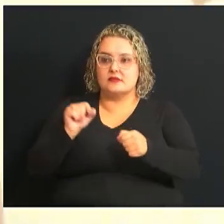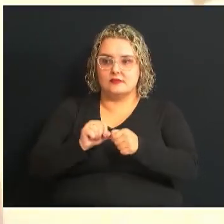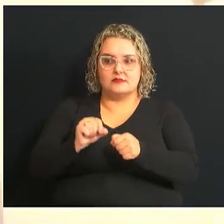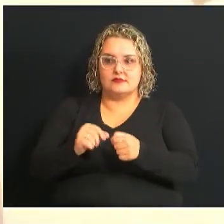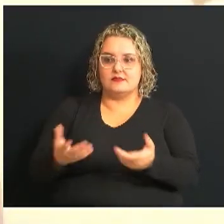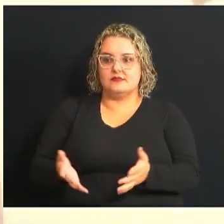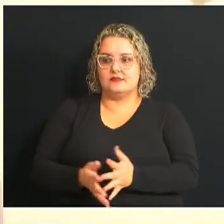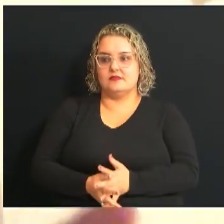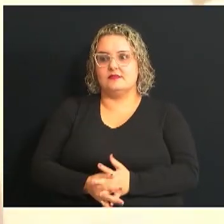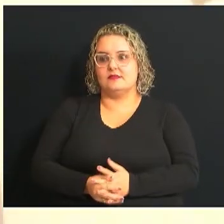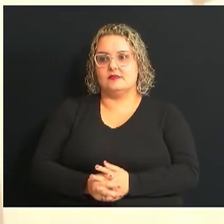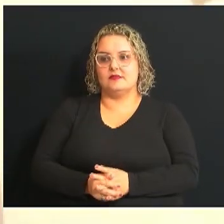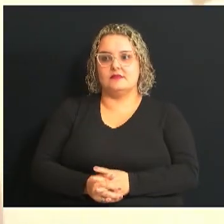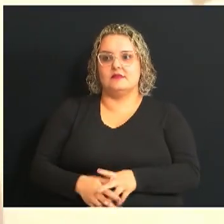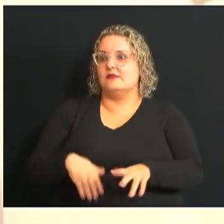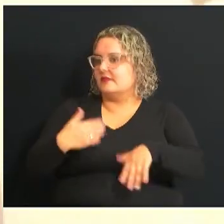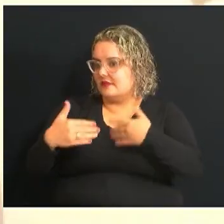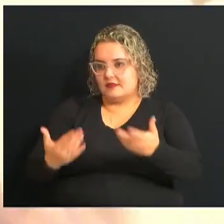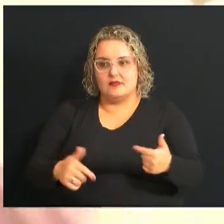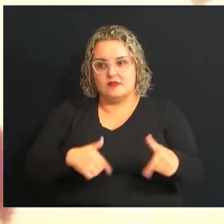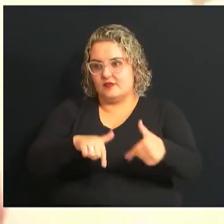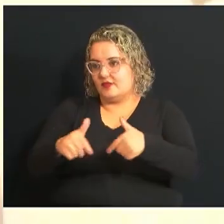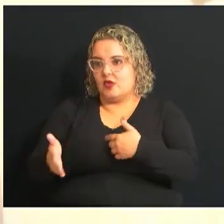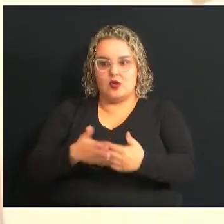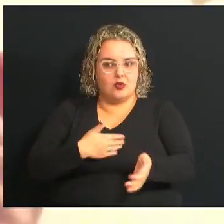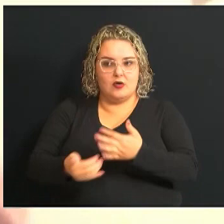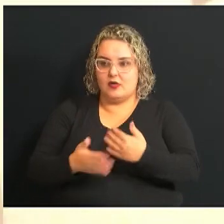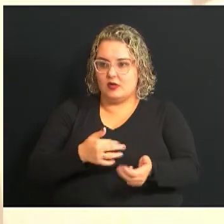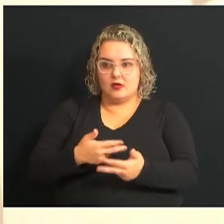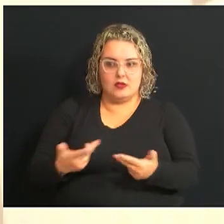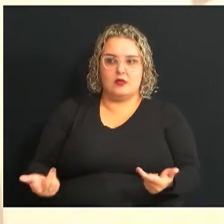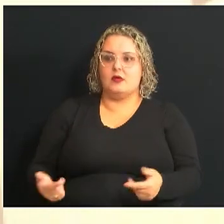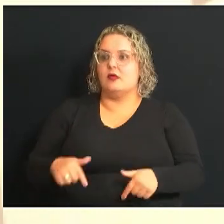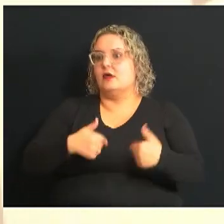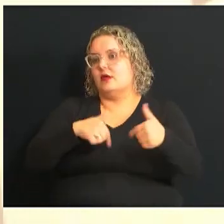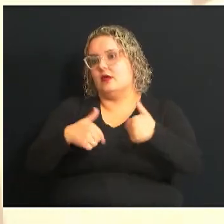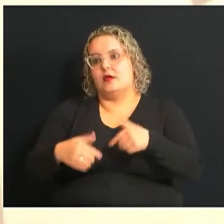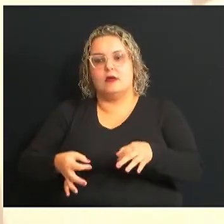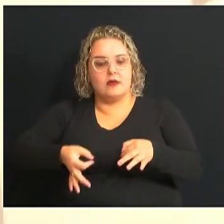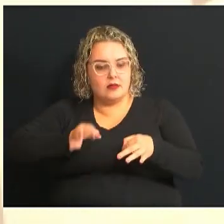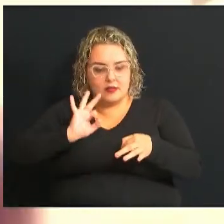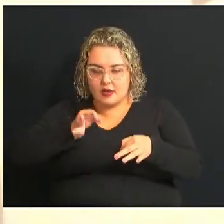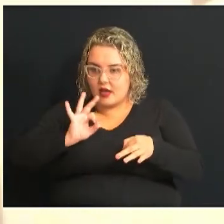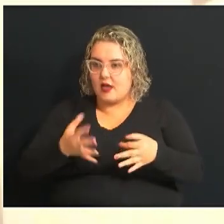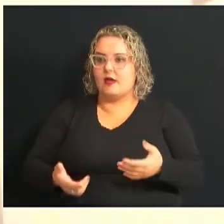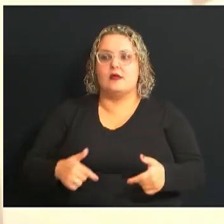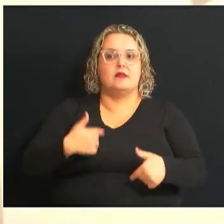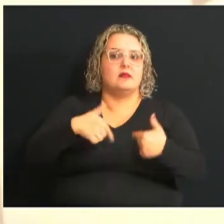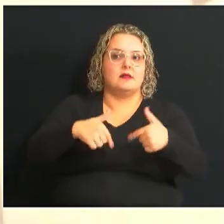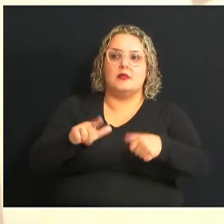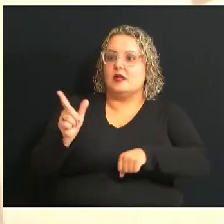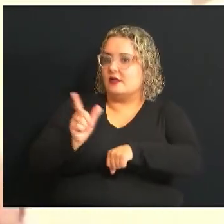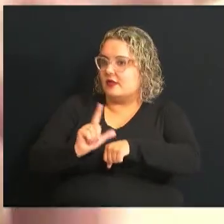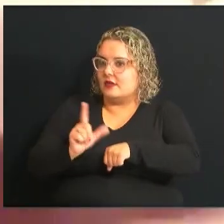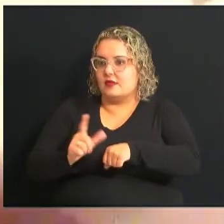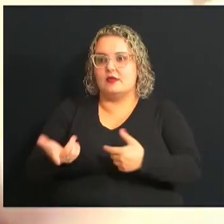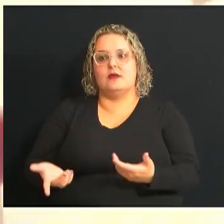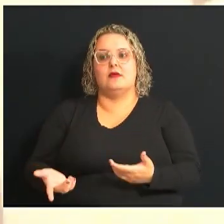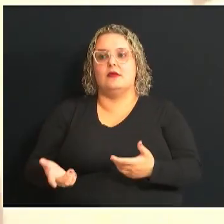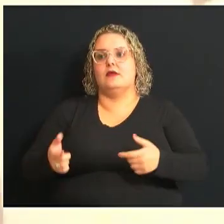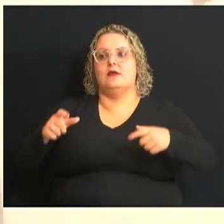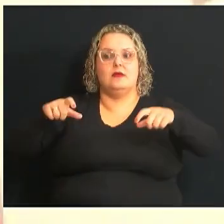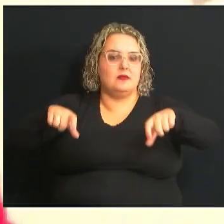me joguei assim e fui trabalhar com qualquer coisa que aparecia. Então eu trabalhei em café, trabalhei em loja, trabalhei em estádio de